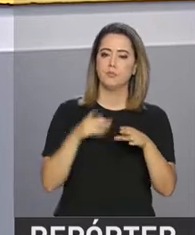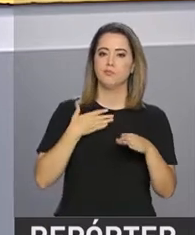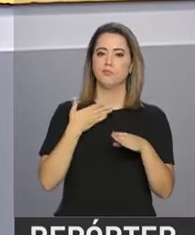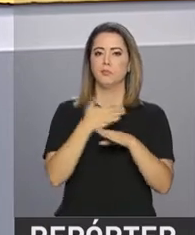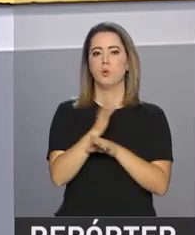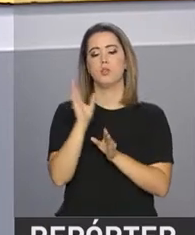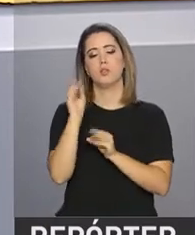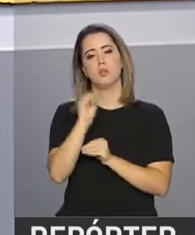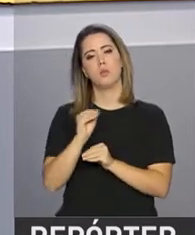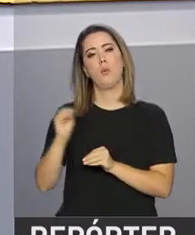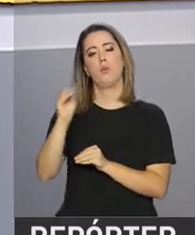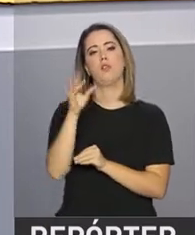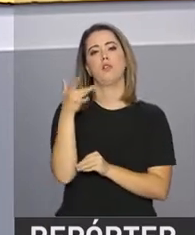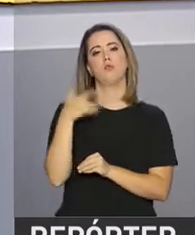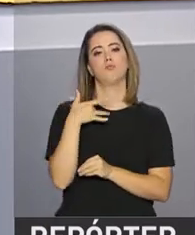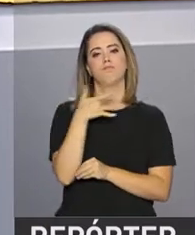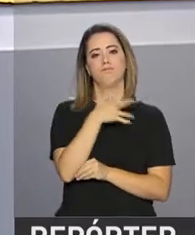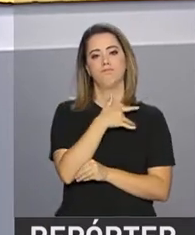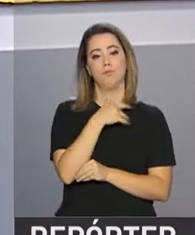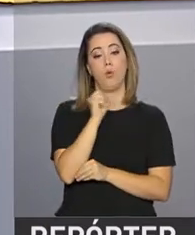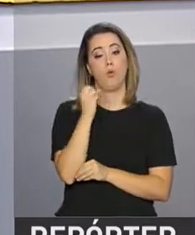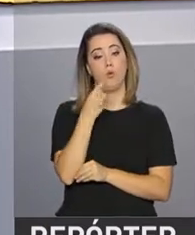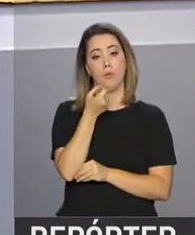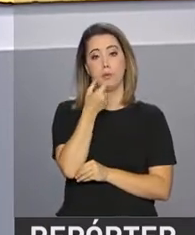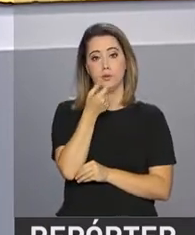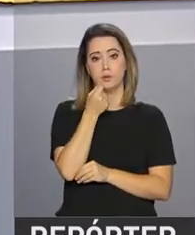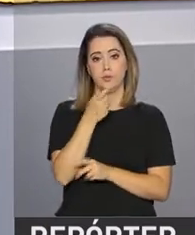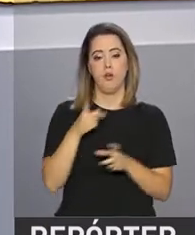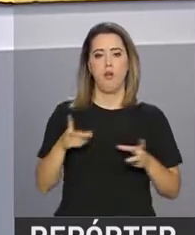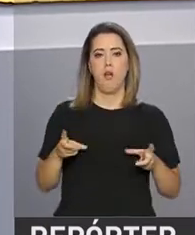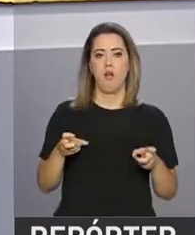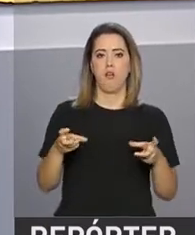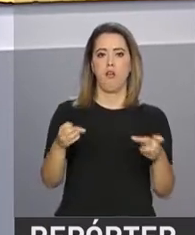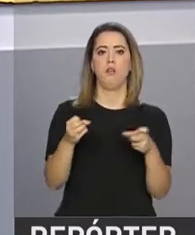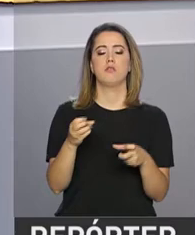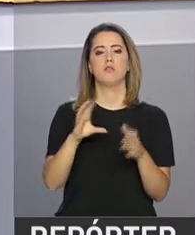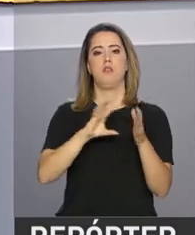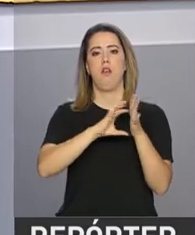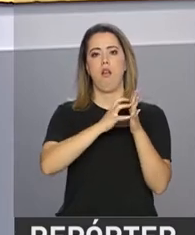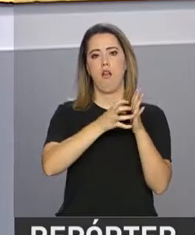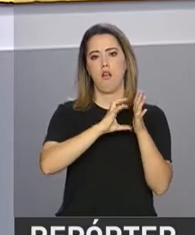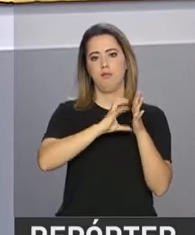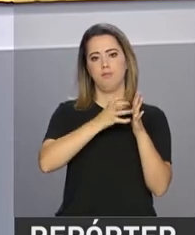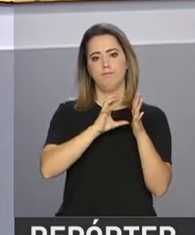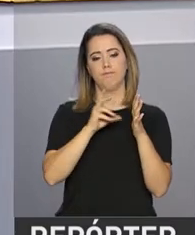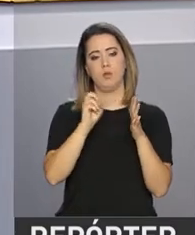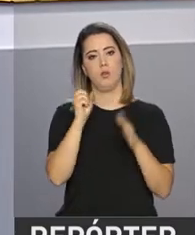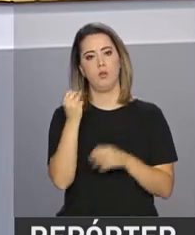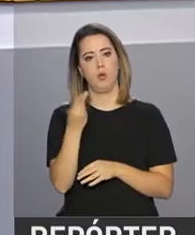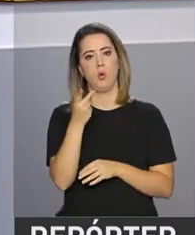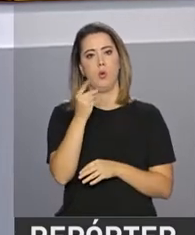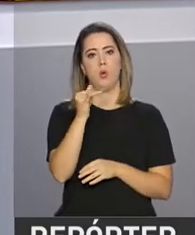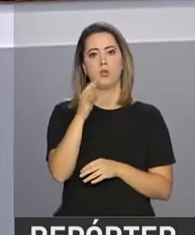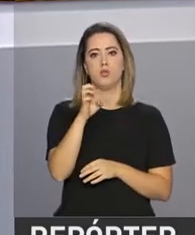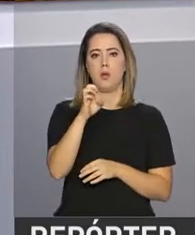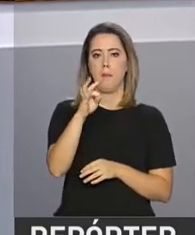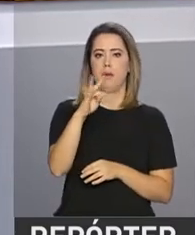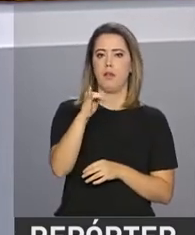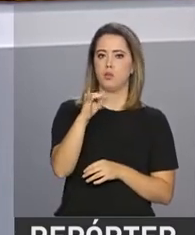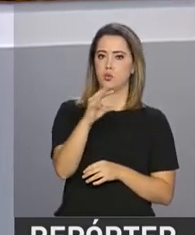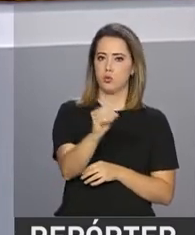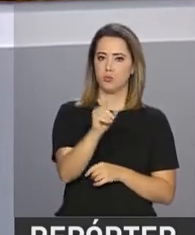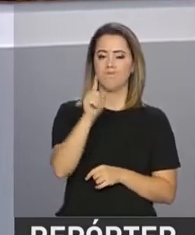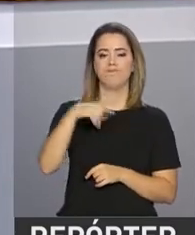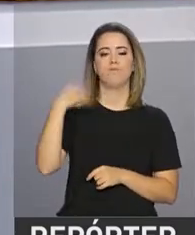tratamentos ou medicamentos a pacientes com câncer soropositivos ou diabéticos são os mais atingidos devido aos altos valores